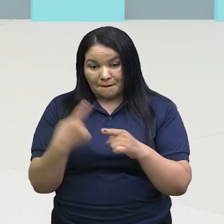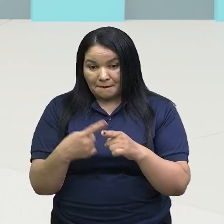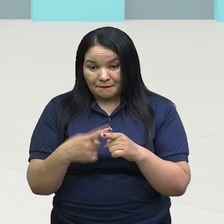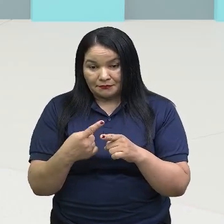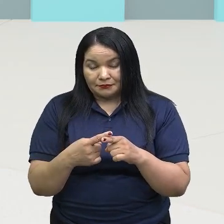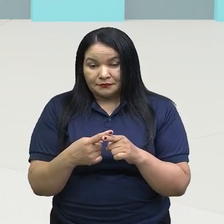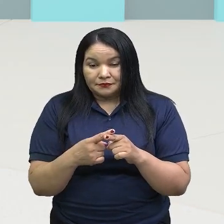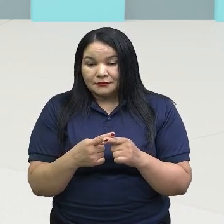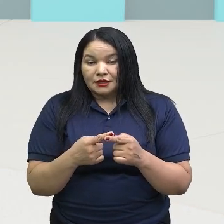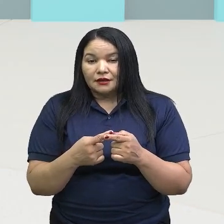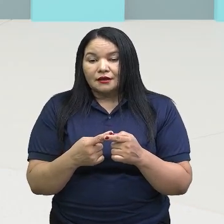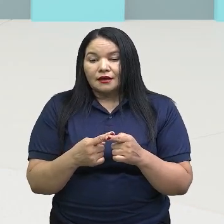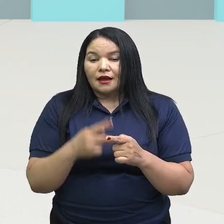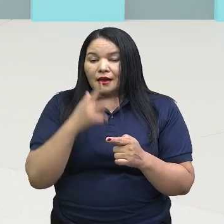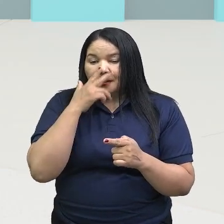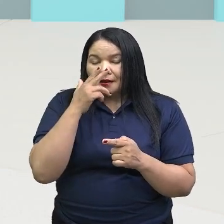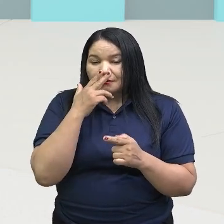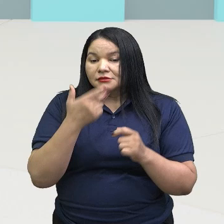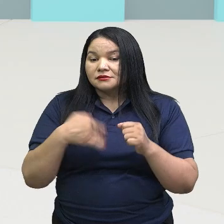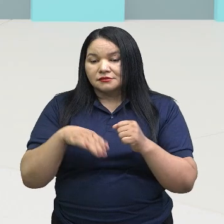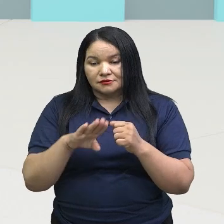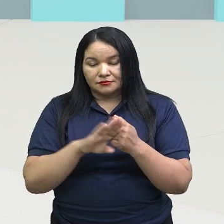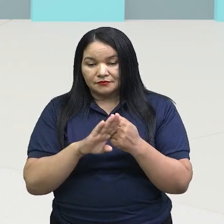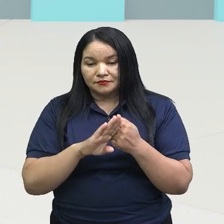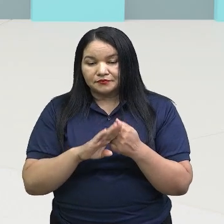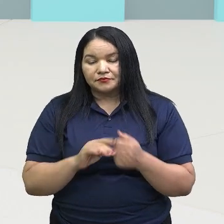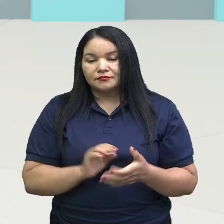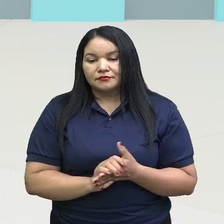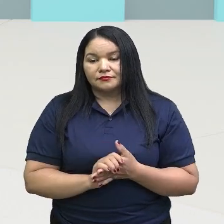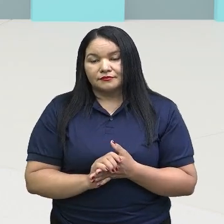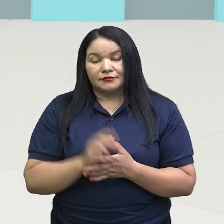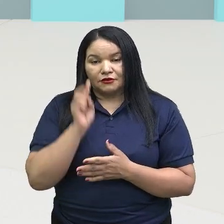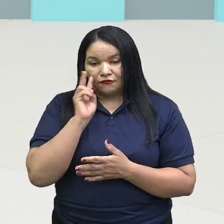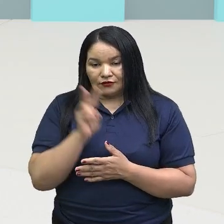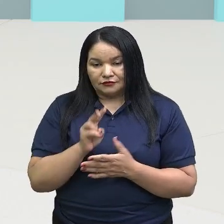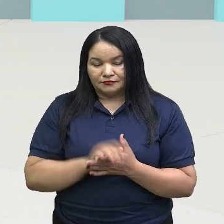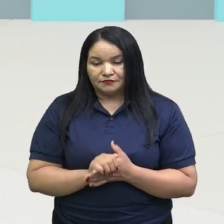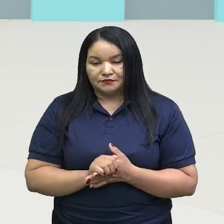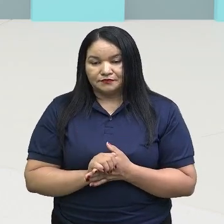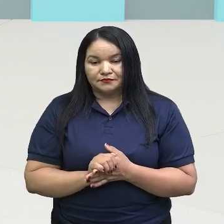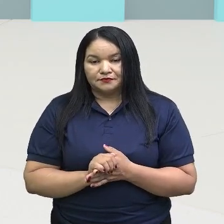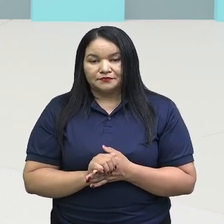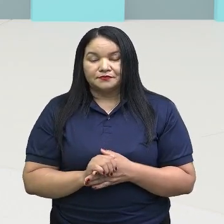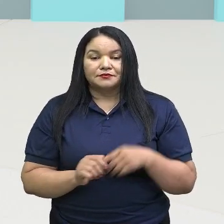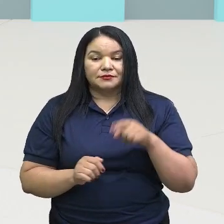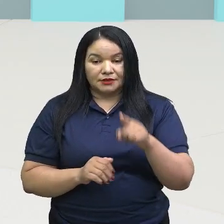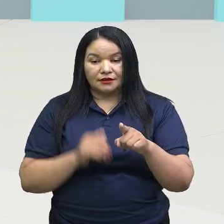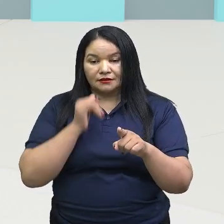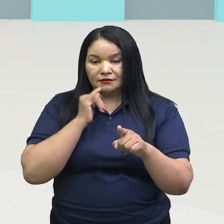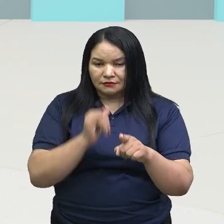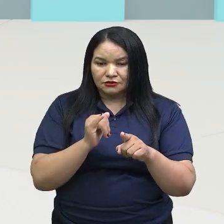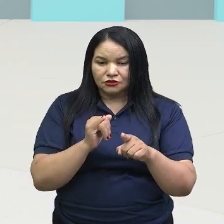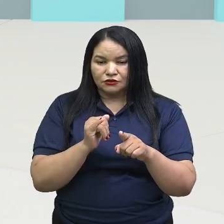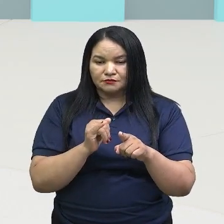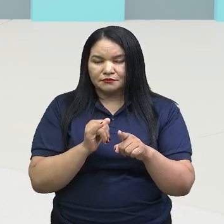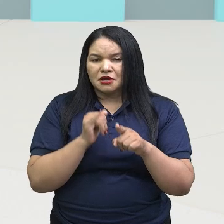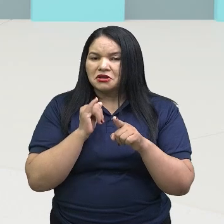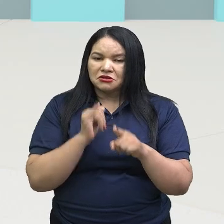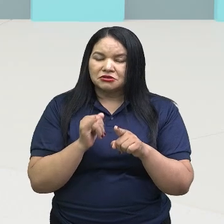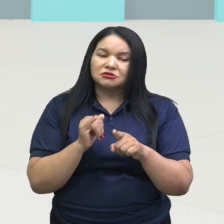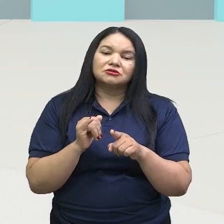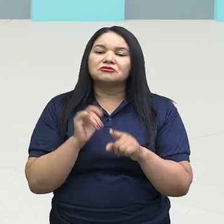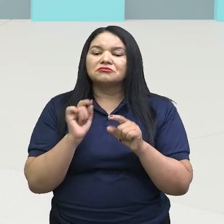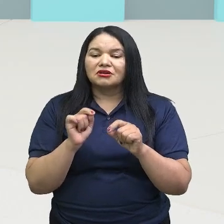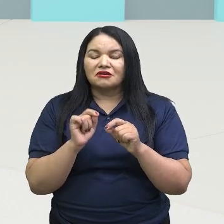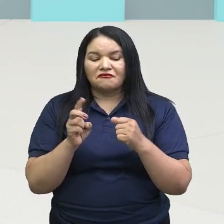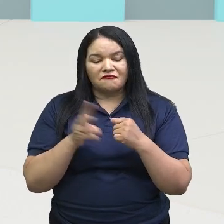se fosse um substantivo, ok? Veja aí, ela disse algo. Algo não